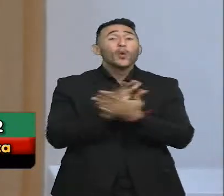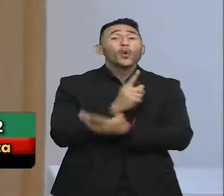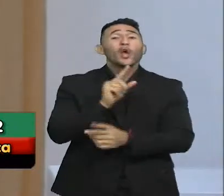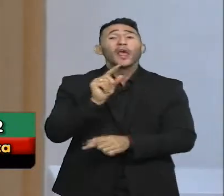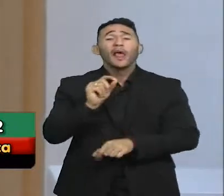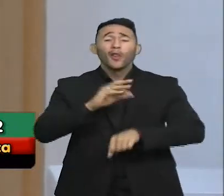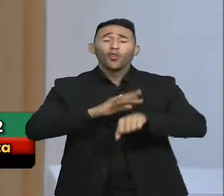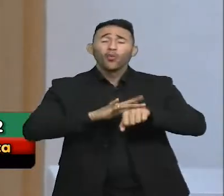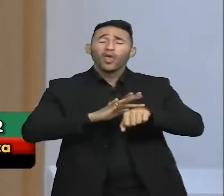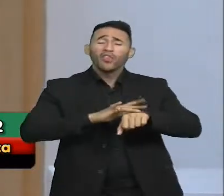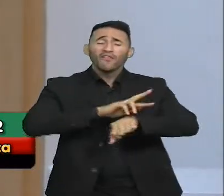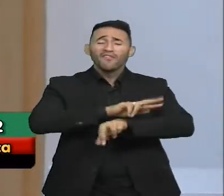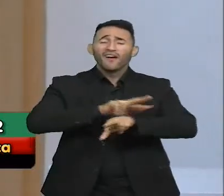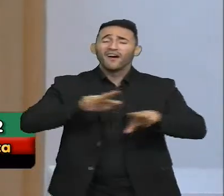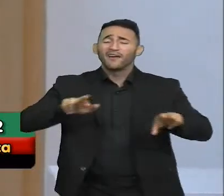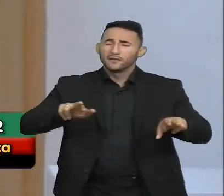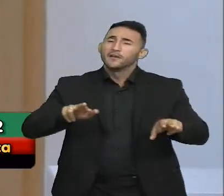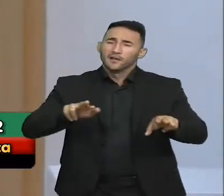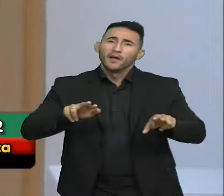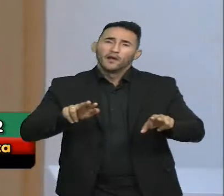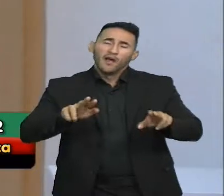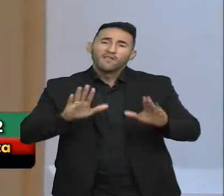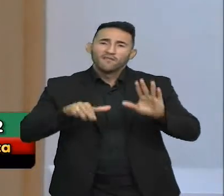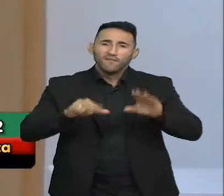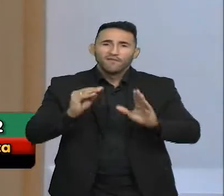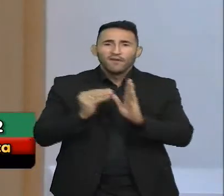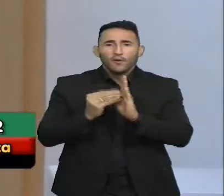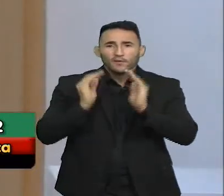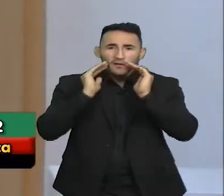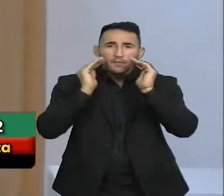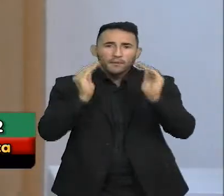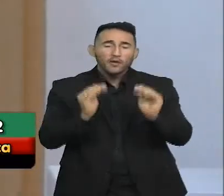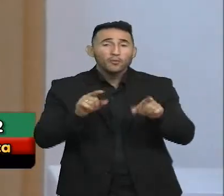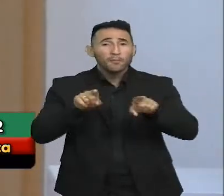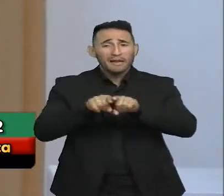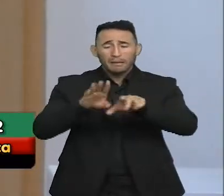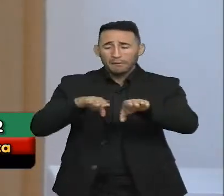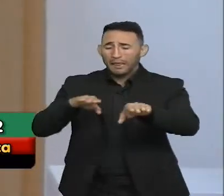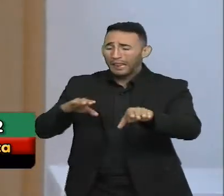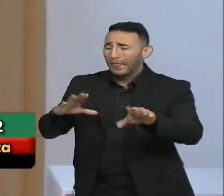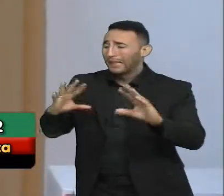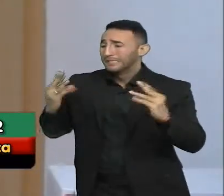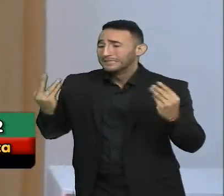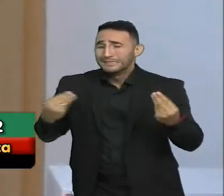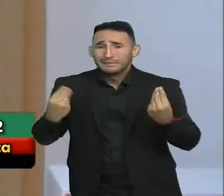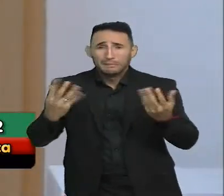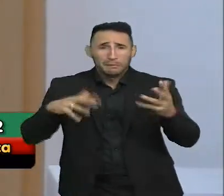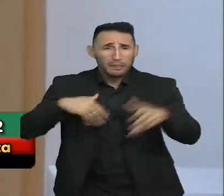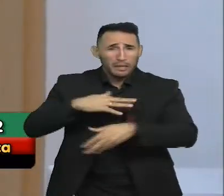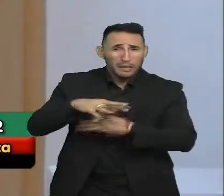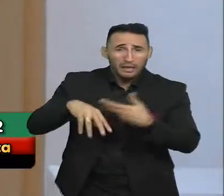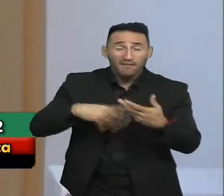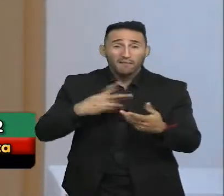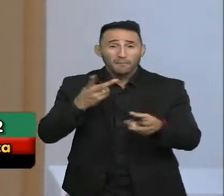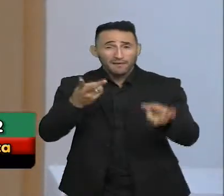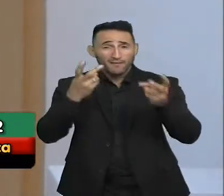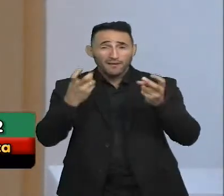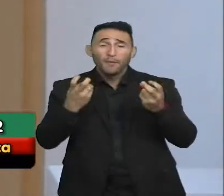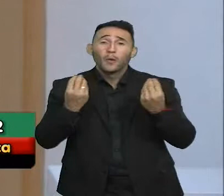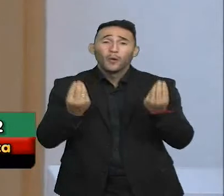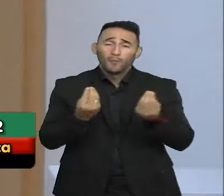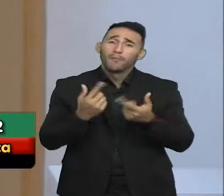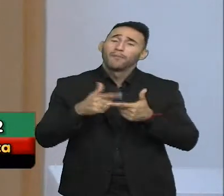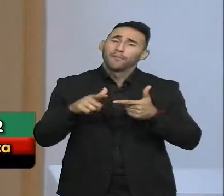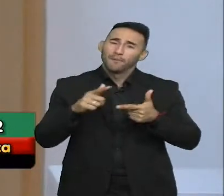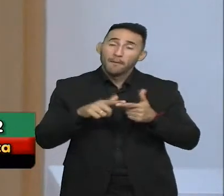intolerância em todos os sentidos, não é só religiosa, né? Mas assim, no trânsito, em qualquer lugar que você vai. A gente vê cada barbaridade. Então, eu acho que nós juntos